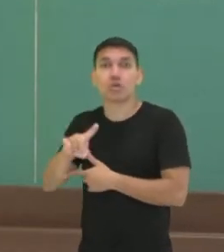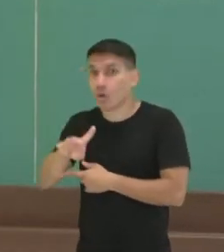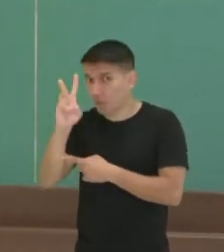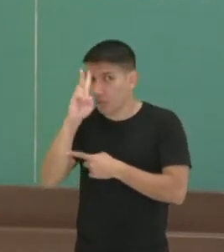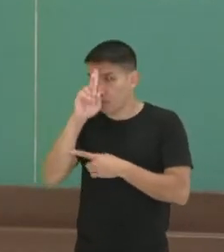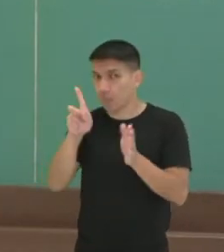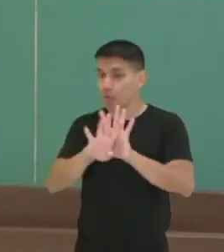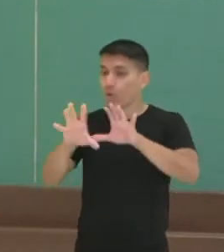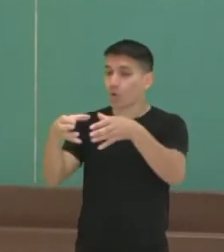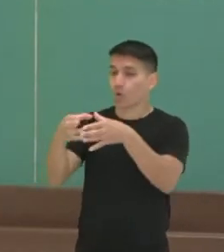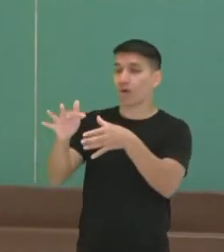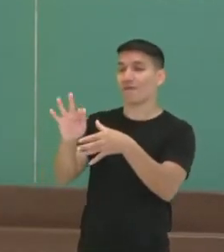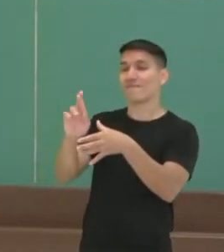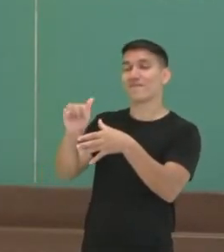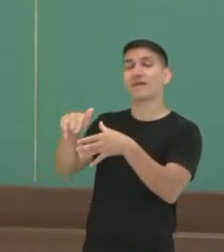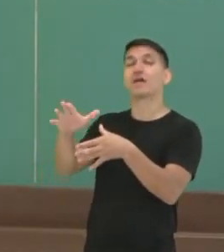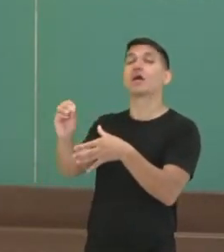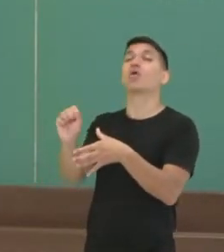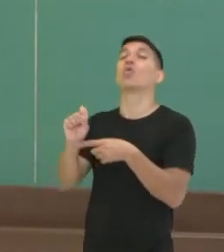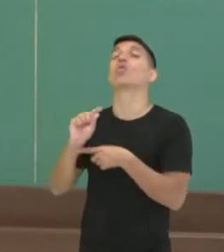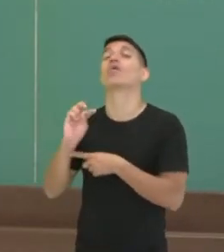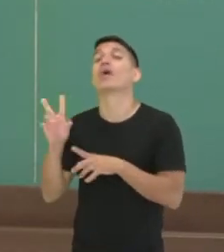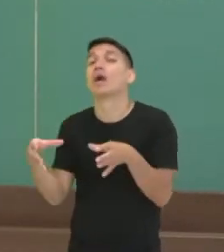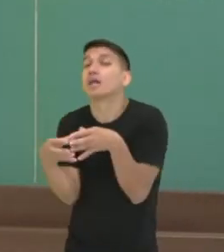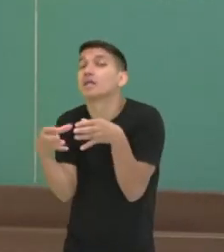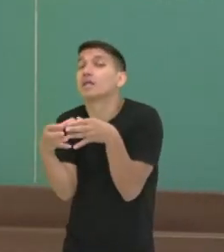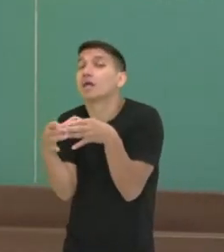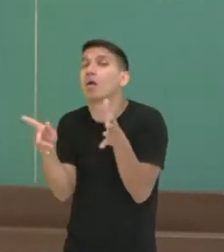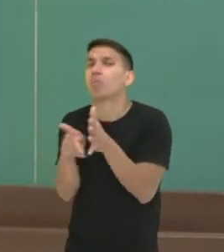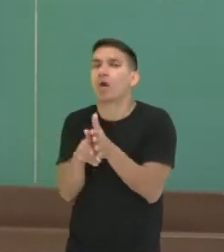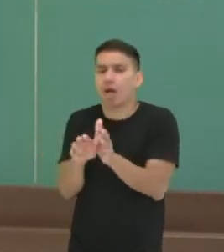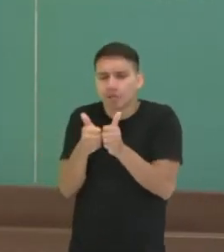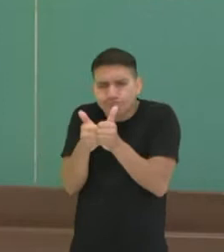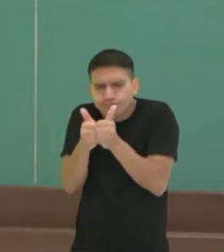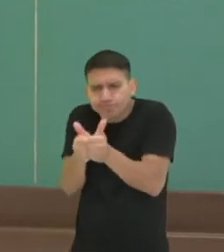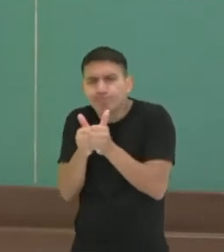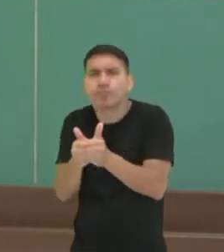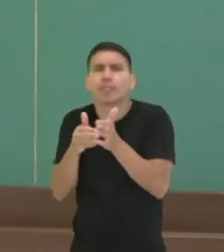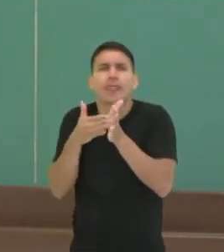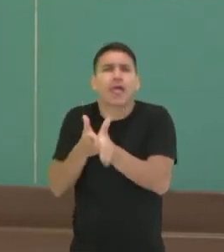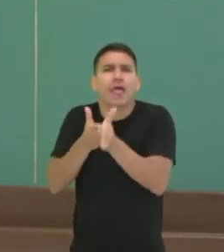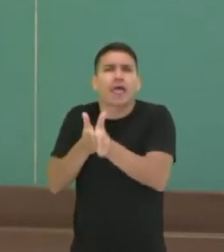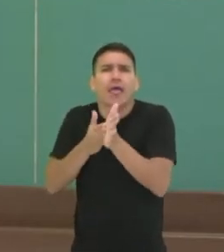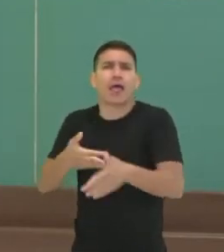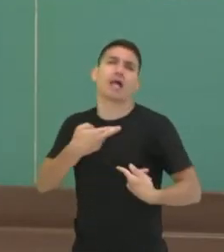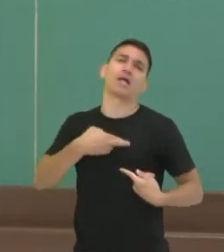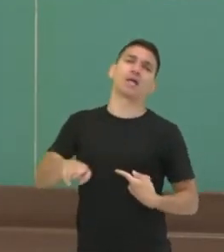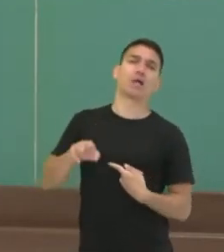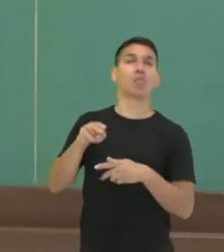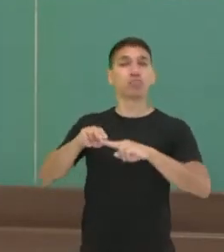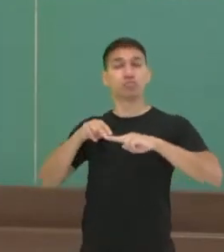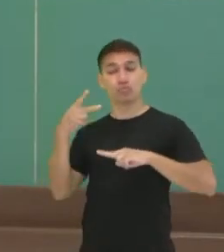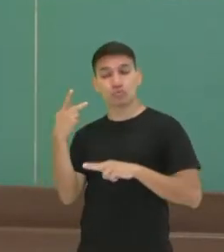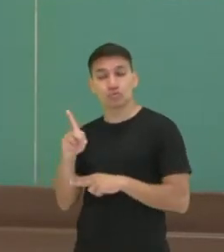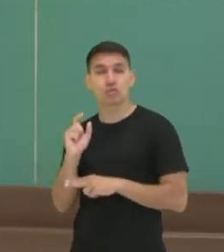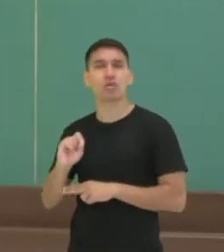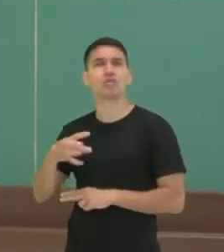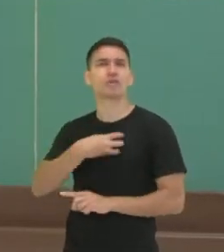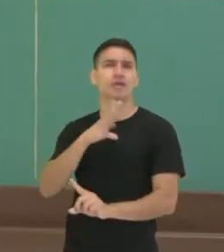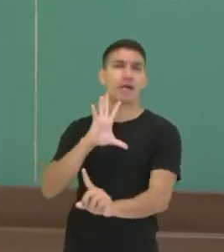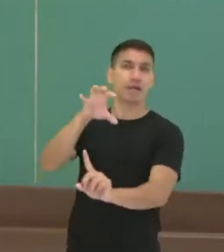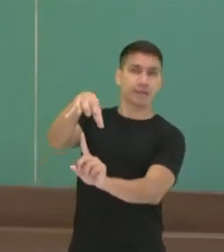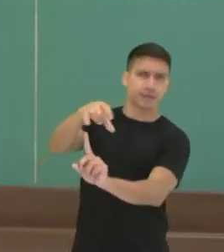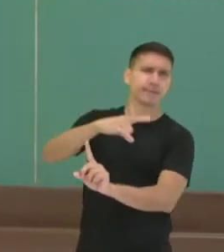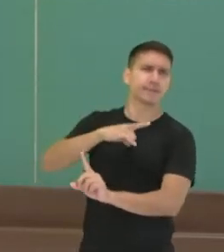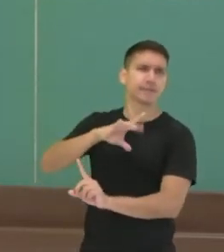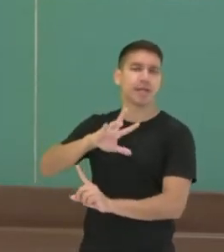norte, só que os francos eram uma tribo que era muito religiosa. Então eles tinham à sua frente um grande rei, vamos colocar assim